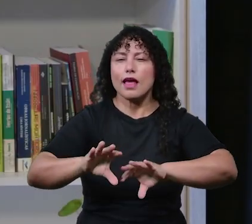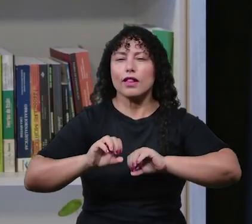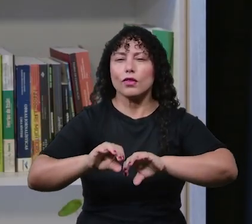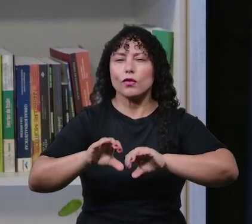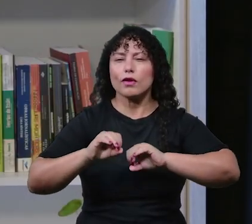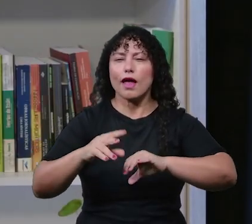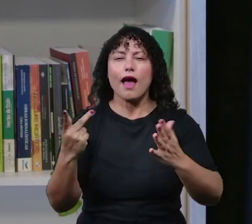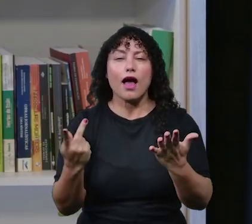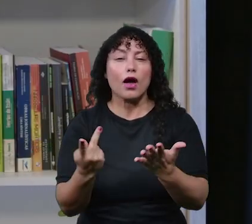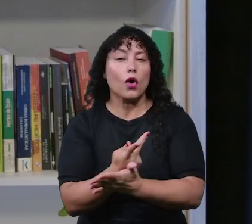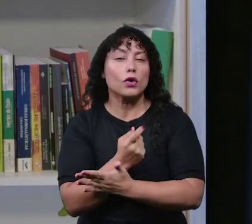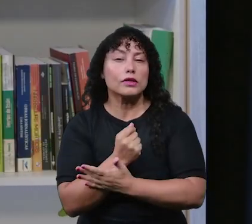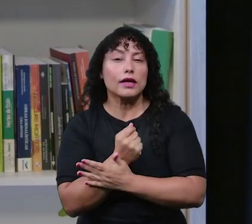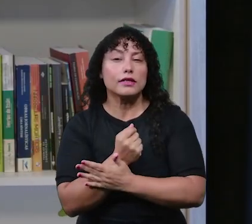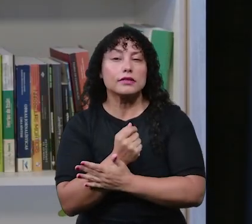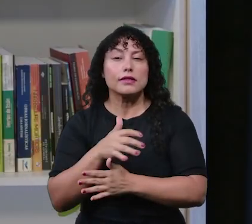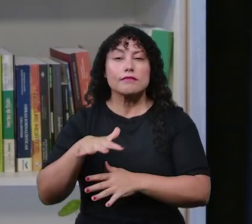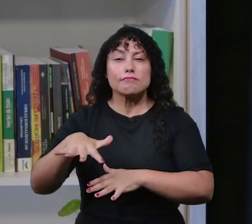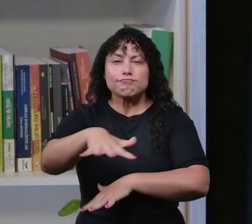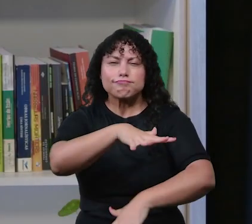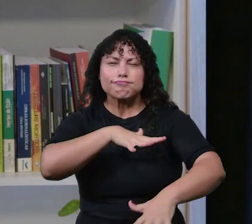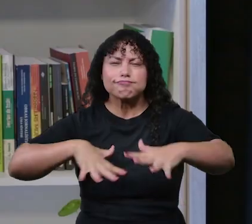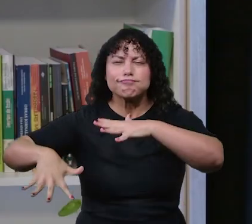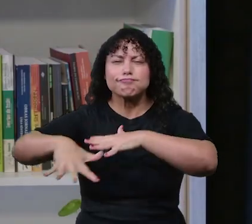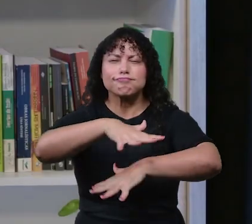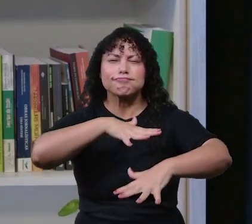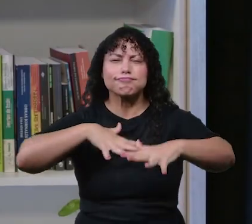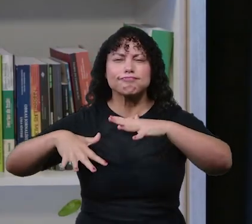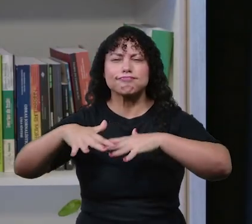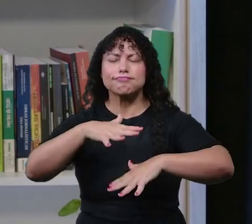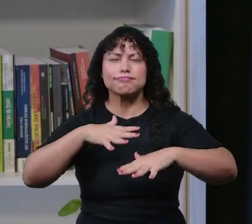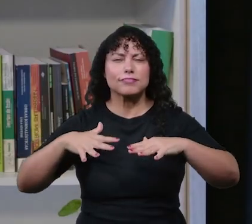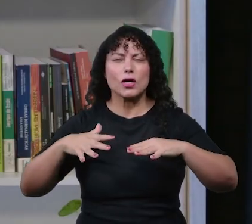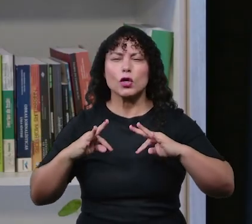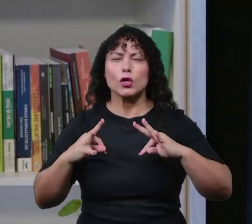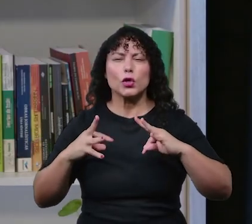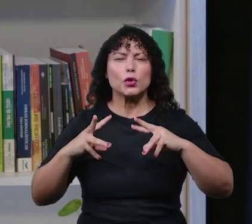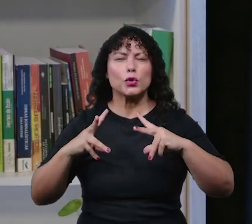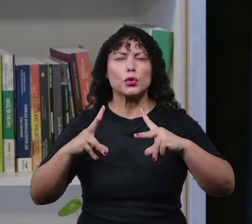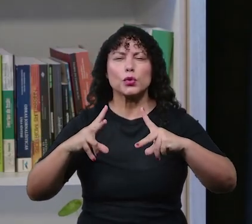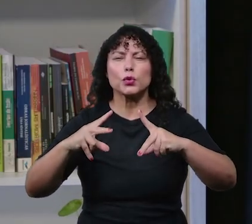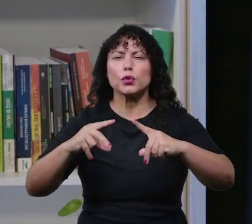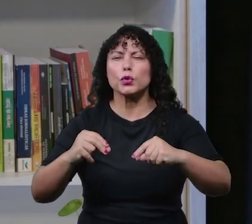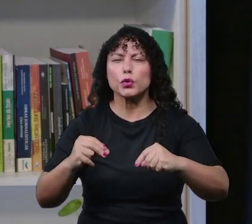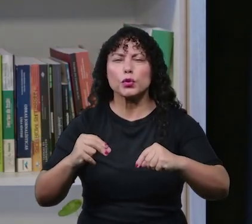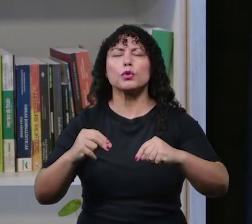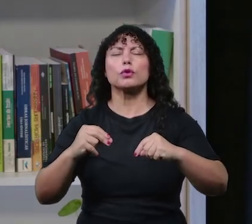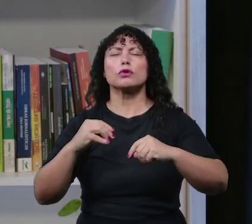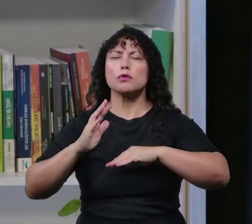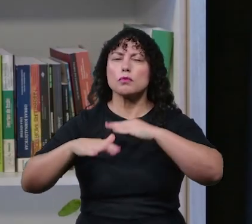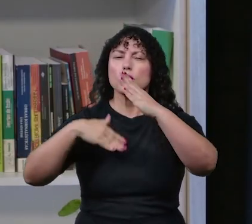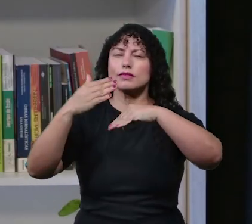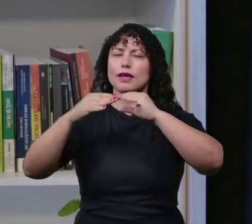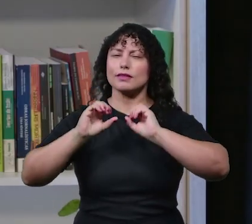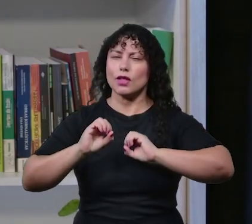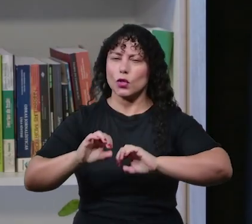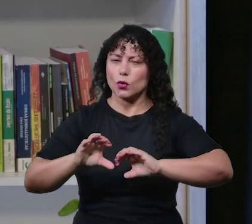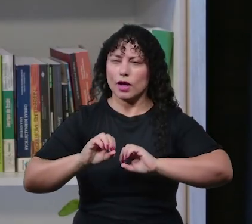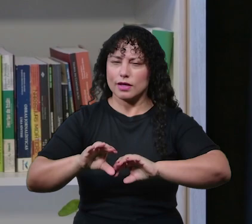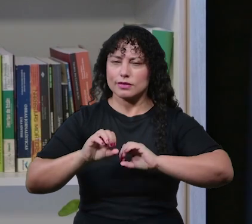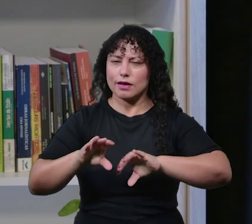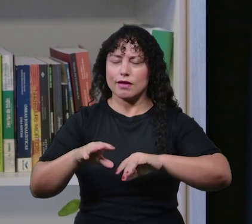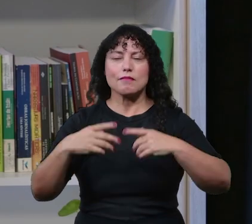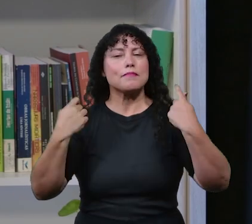e educar acontece no meio disso tudo. Né? Tudo isso que é um entorno do processo de